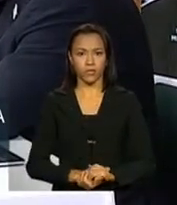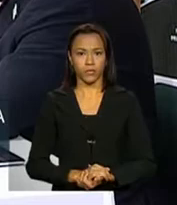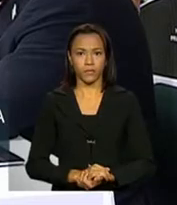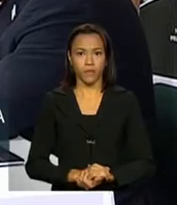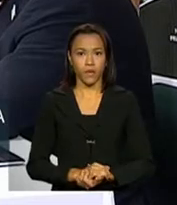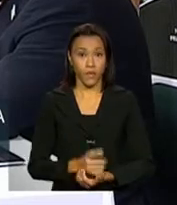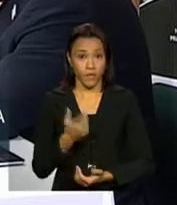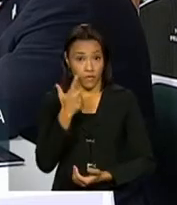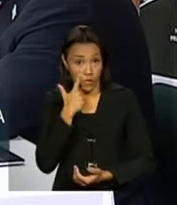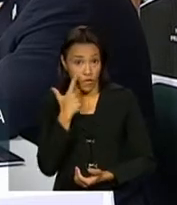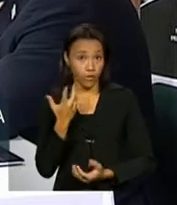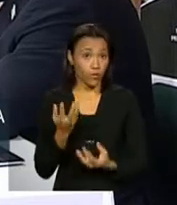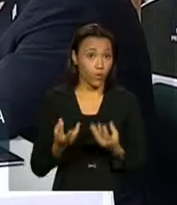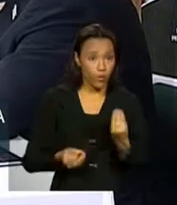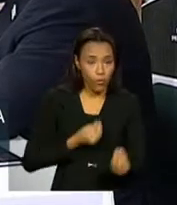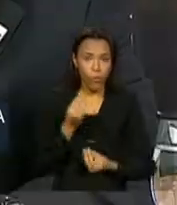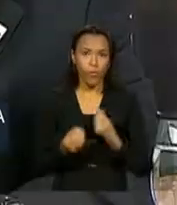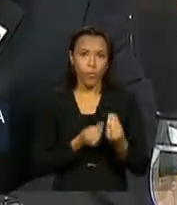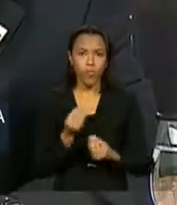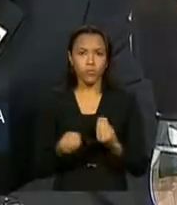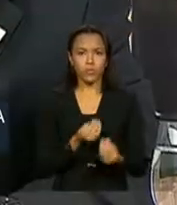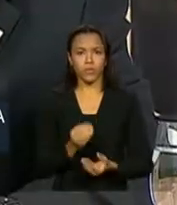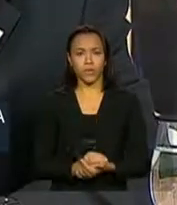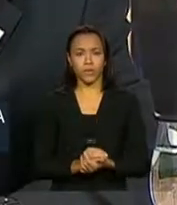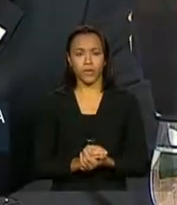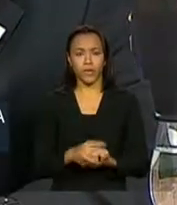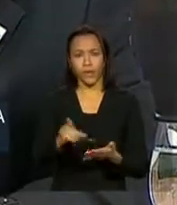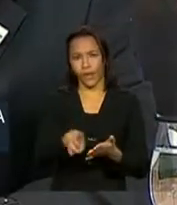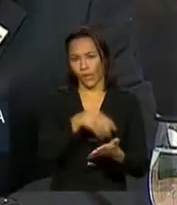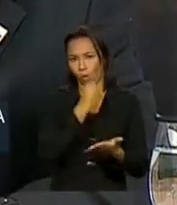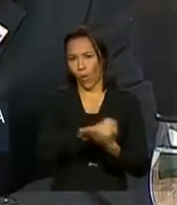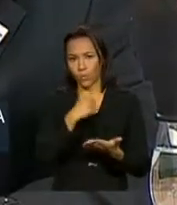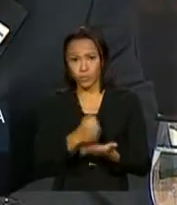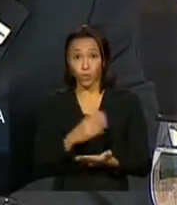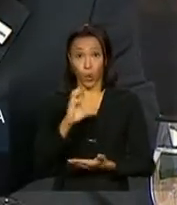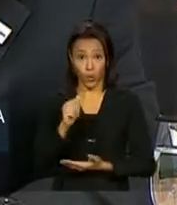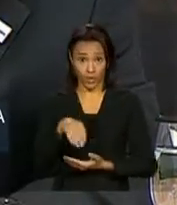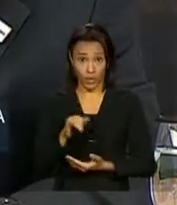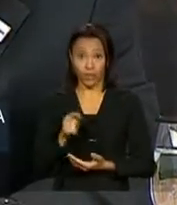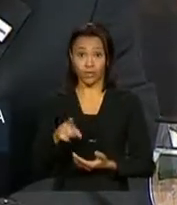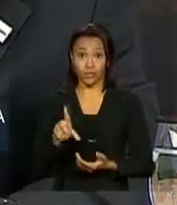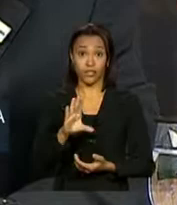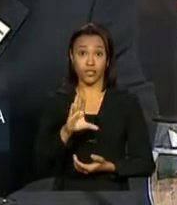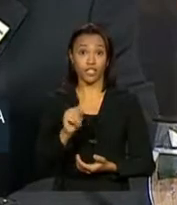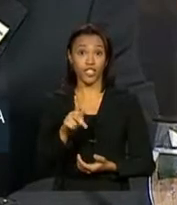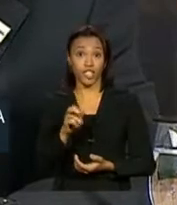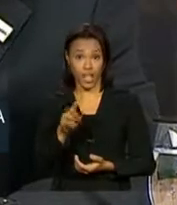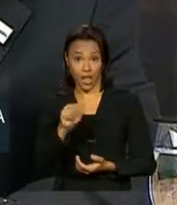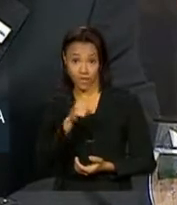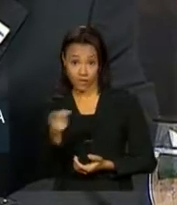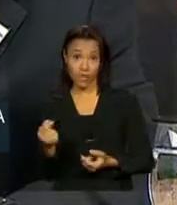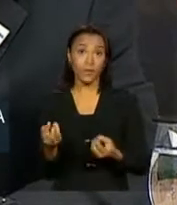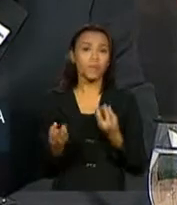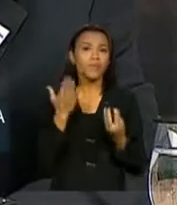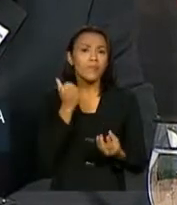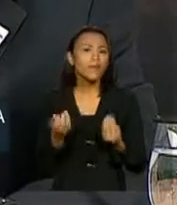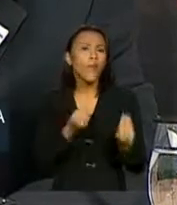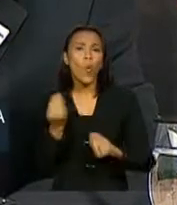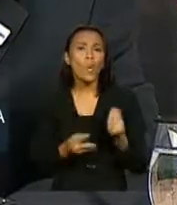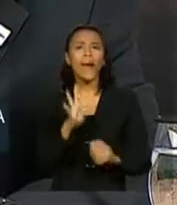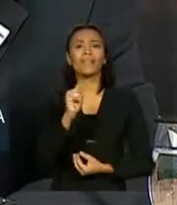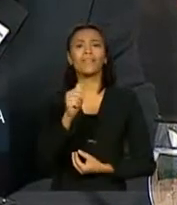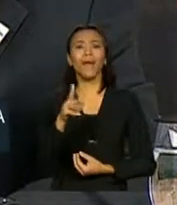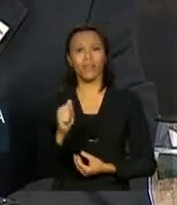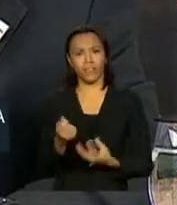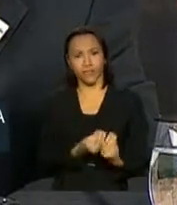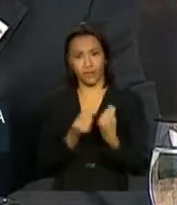né, apropriação daqueles ganhos que a gente tem, como esse mesmo contrato de geração e de transmissão, e já diretamente um ganho para a tarifa das